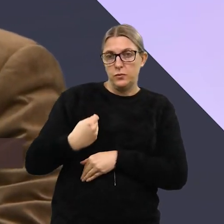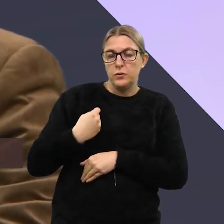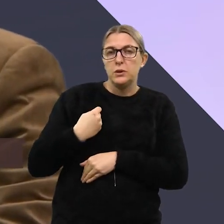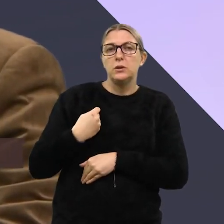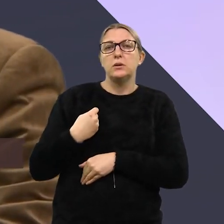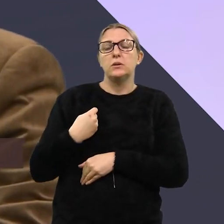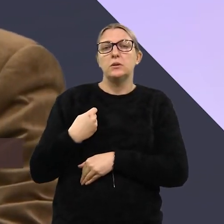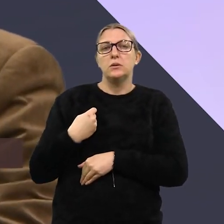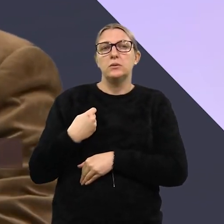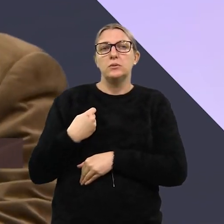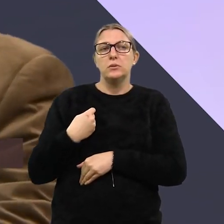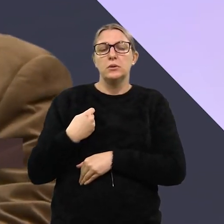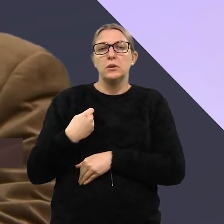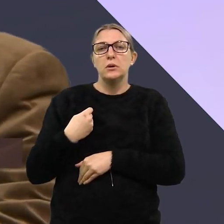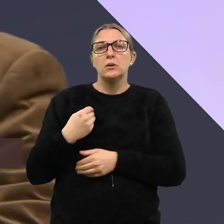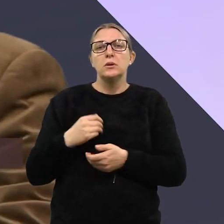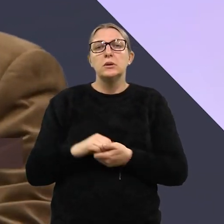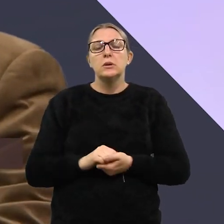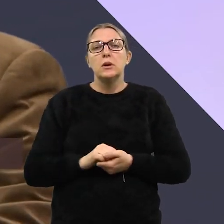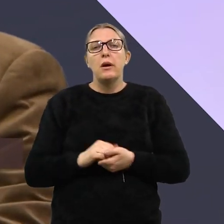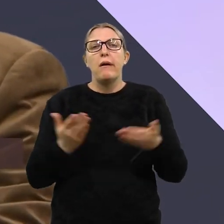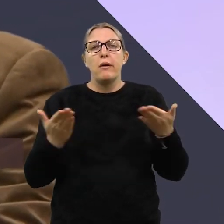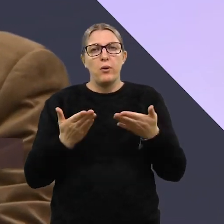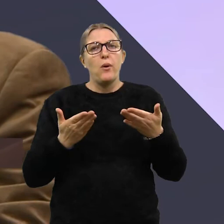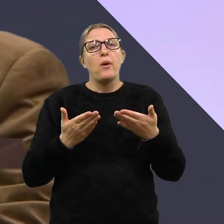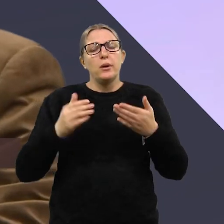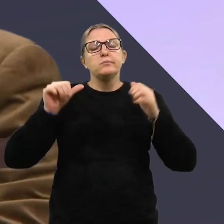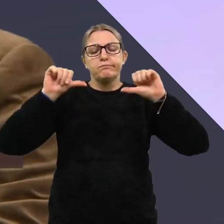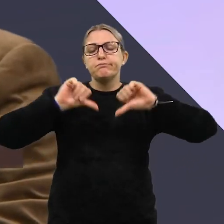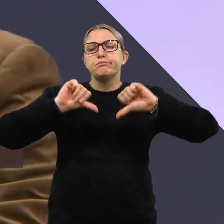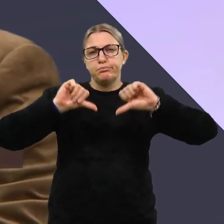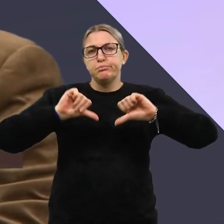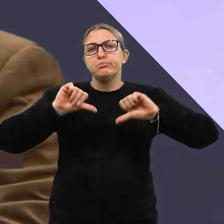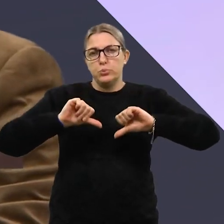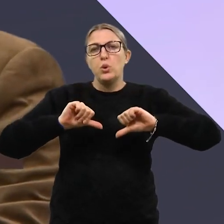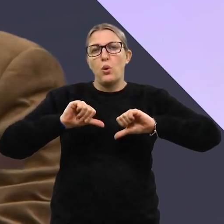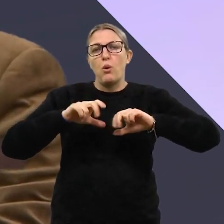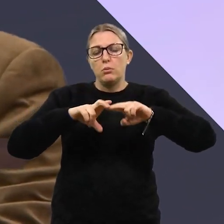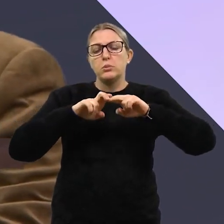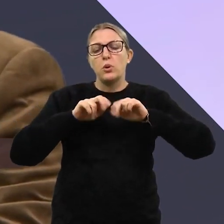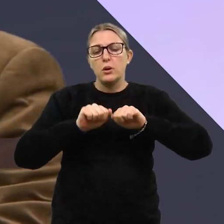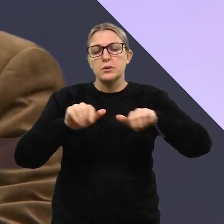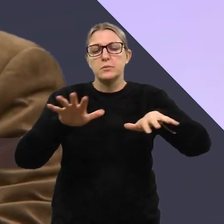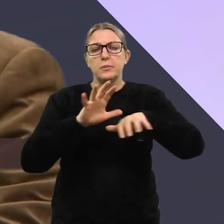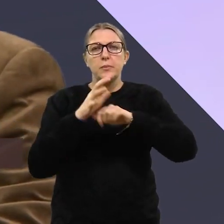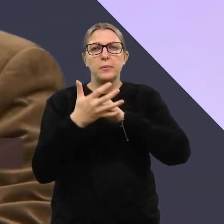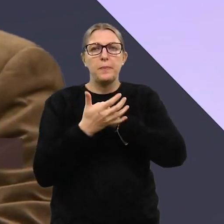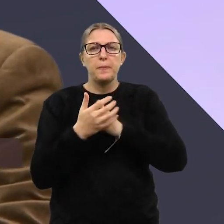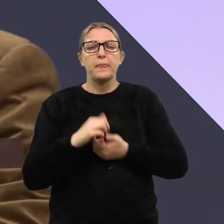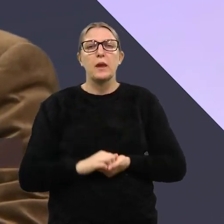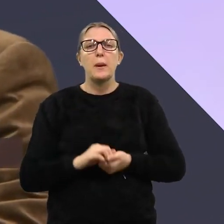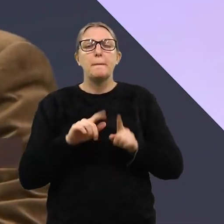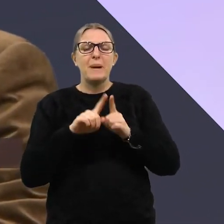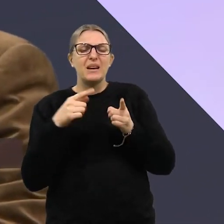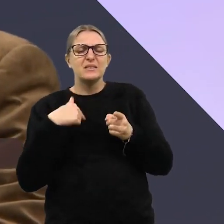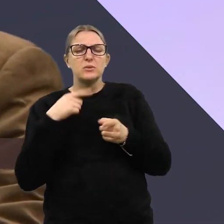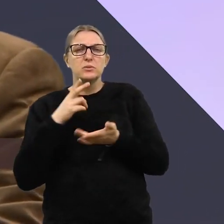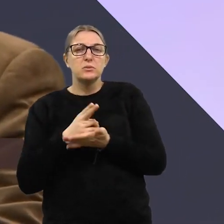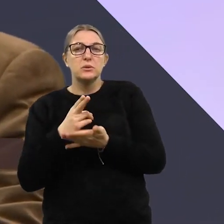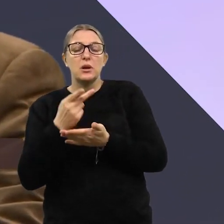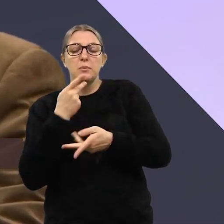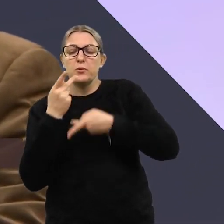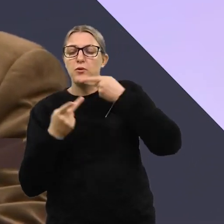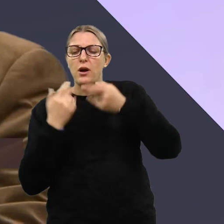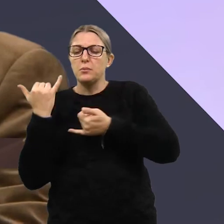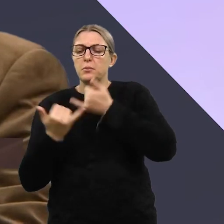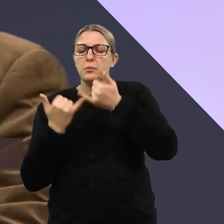pudesse a colocar num momento mais frágil, certamente tiveram mais prejuízos. Mas eu costumo brincar com os pacientes até no consultório, dizendo